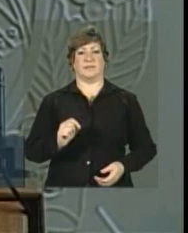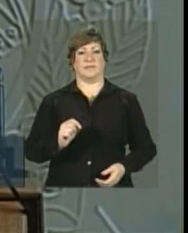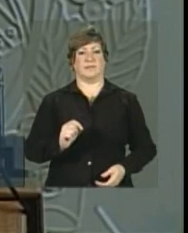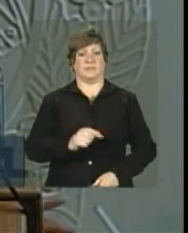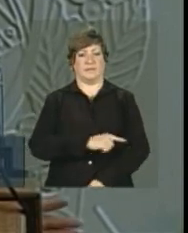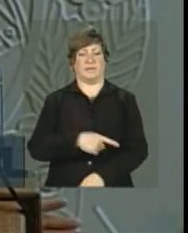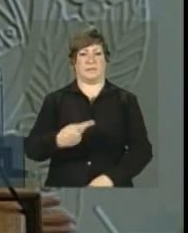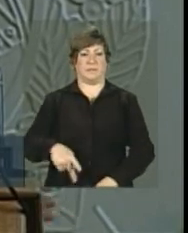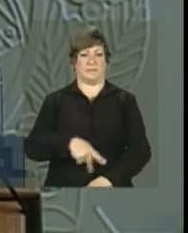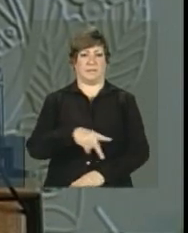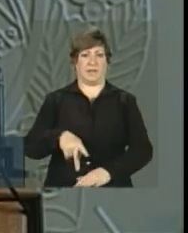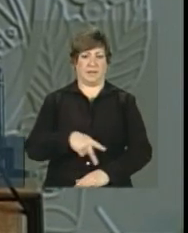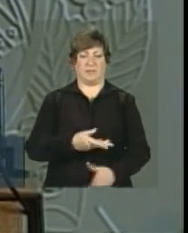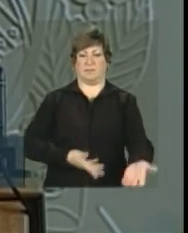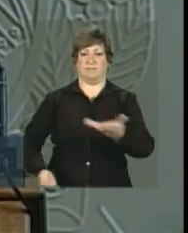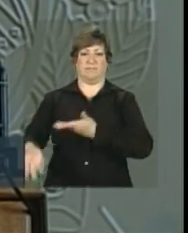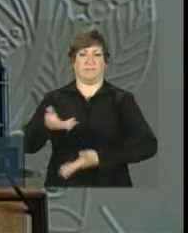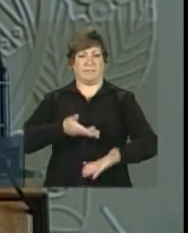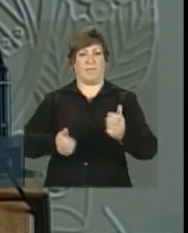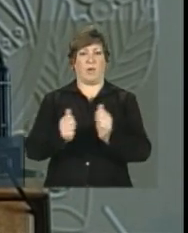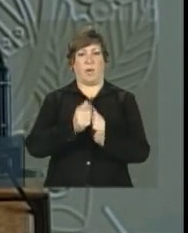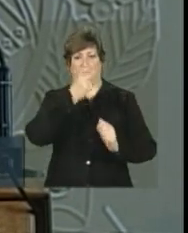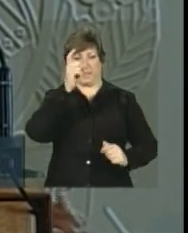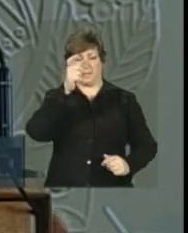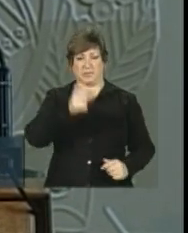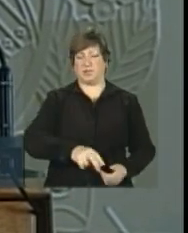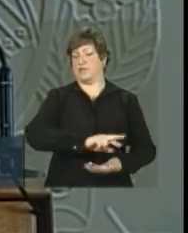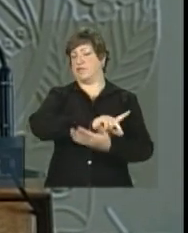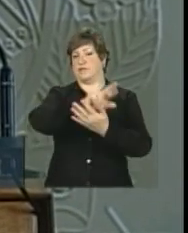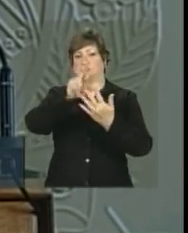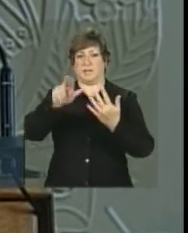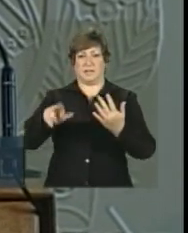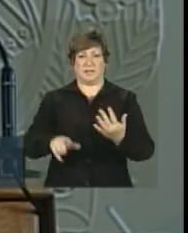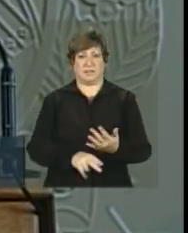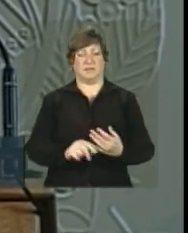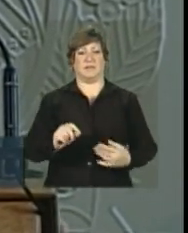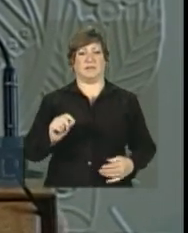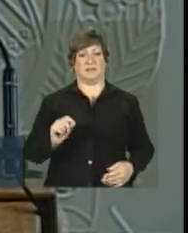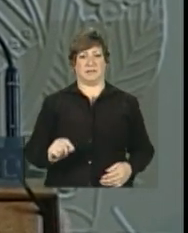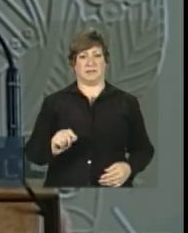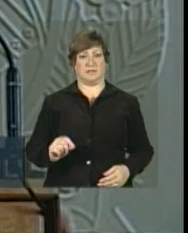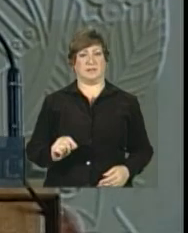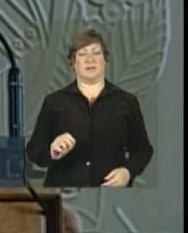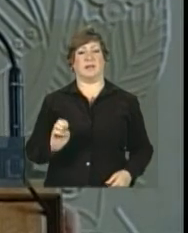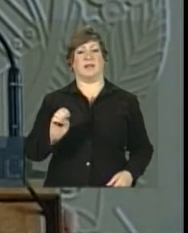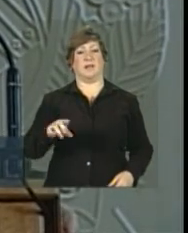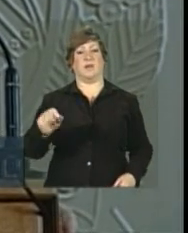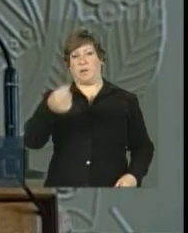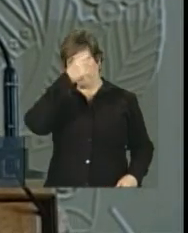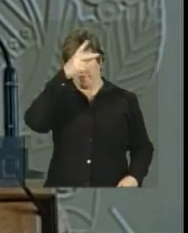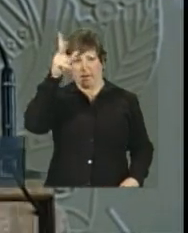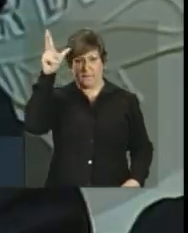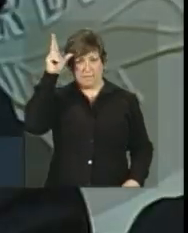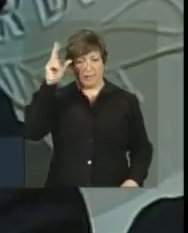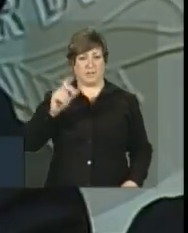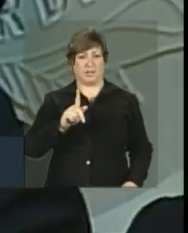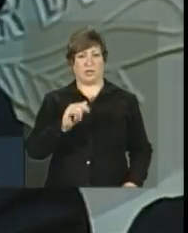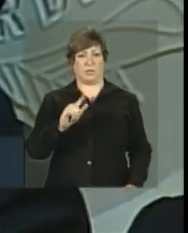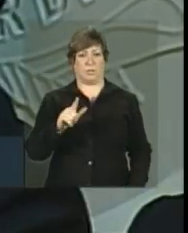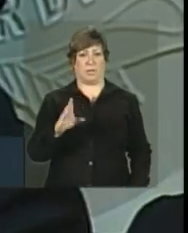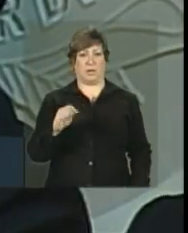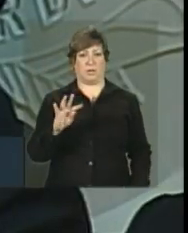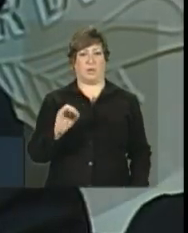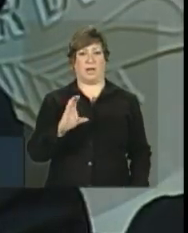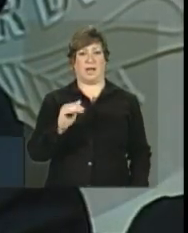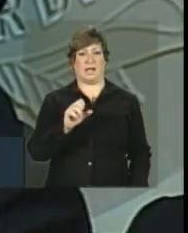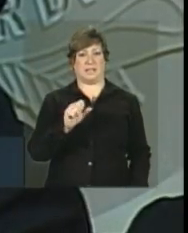republicanos, com pessoas as mais diferenciadas, que é o prefeito Gilberto Kassab,